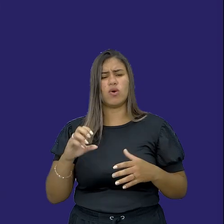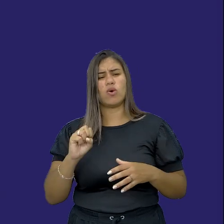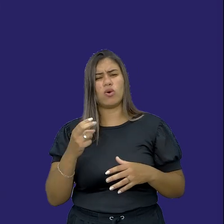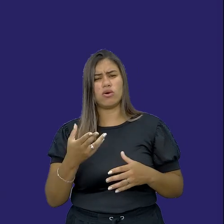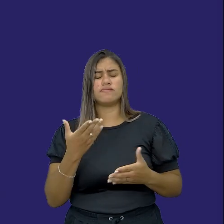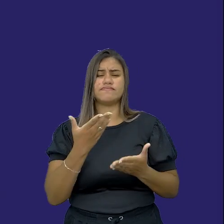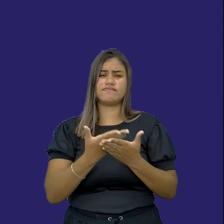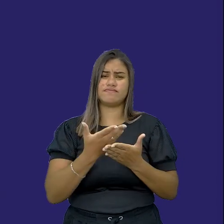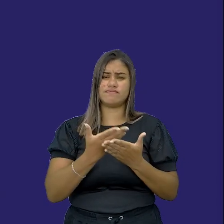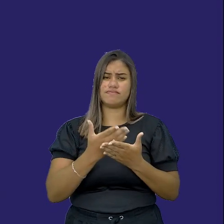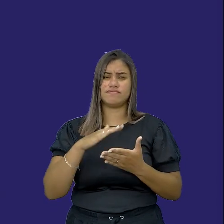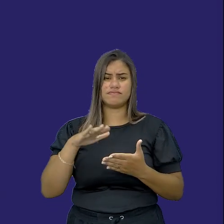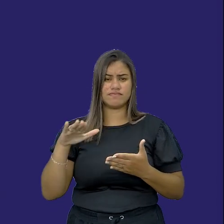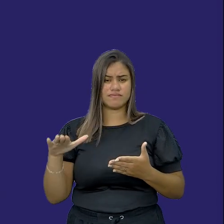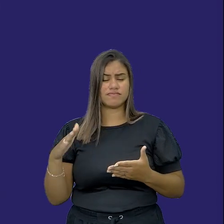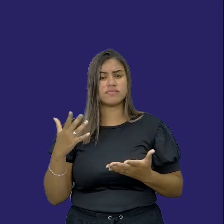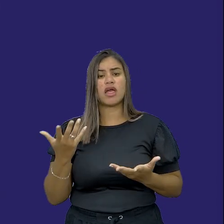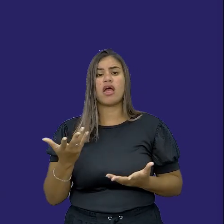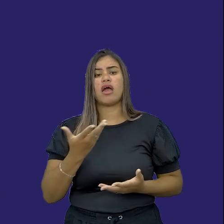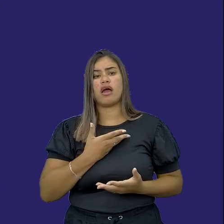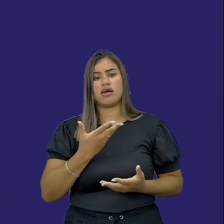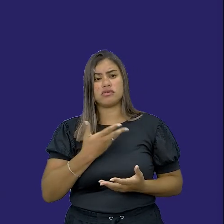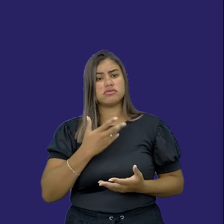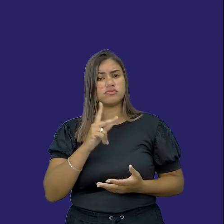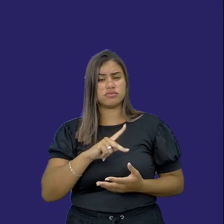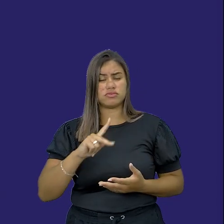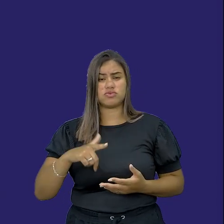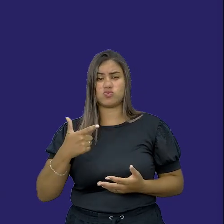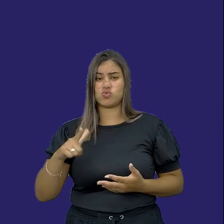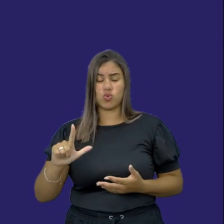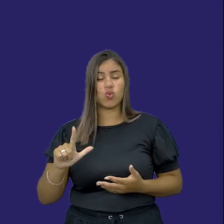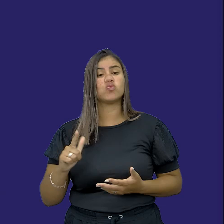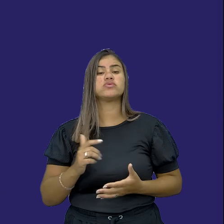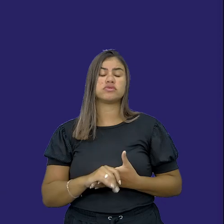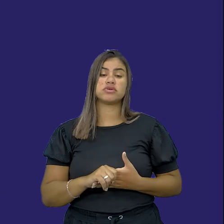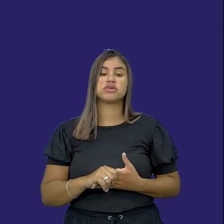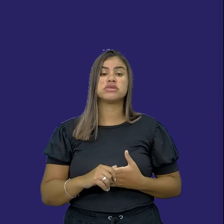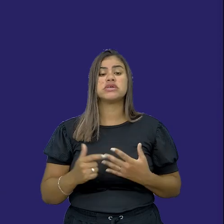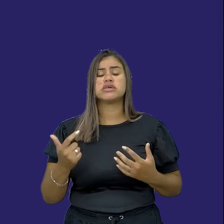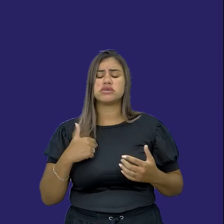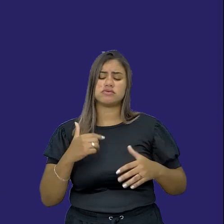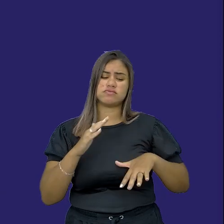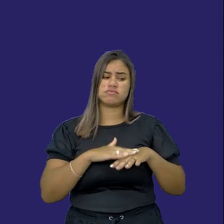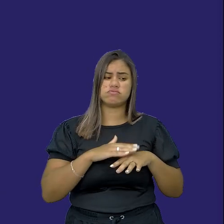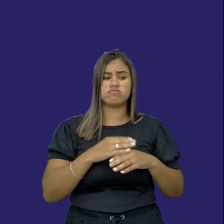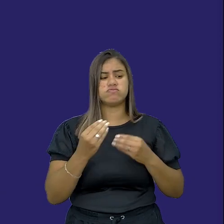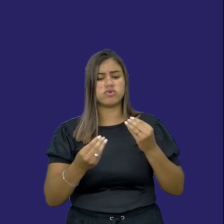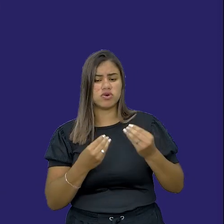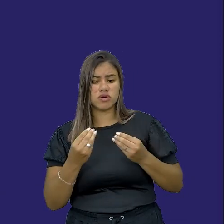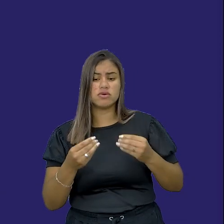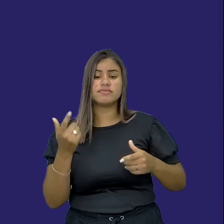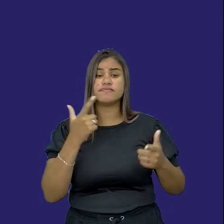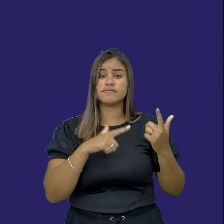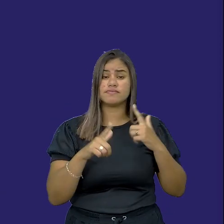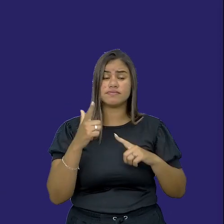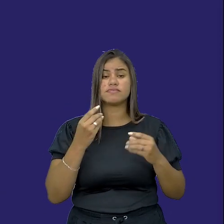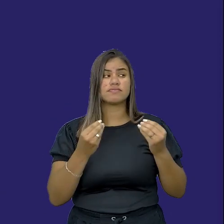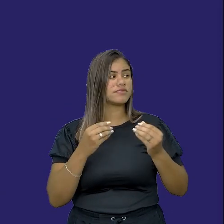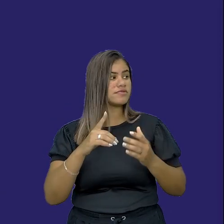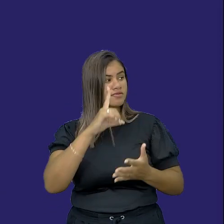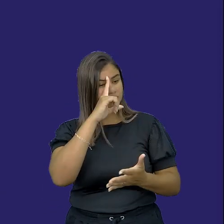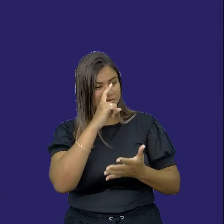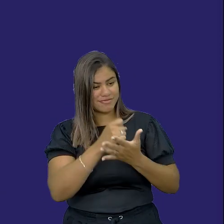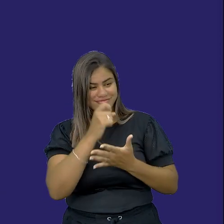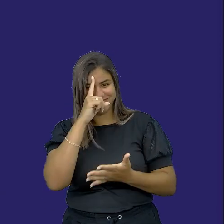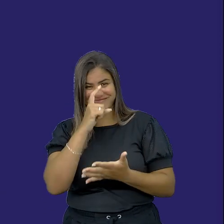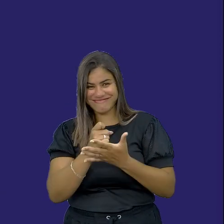ou mesmo para a turma como um todo, como eu pensei, como fiz e por que eu tomei aquelas decisões. Então,